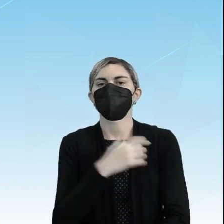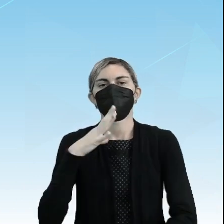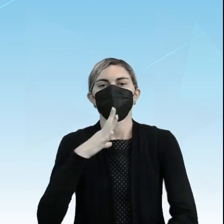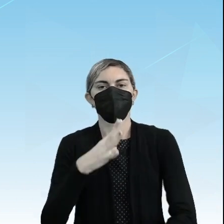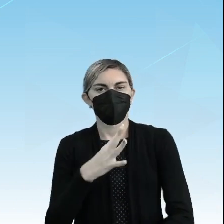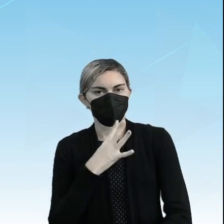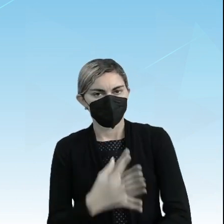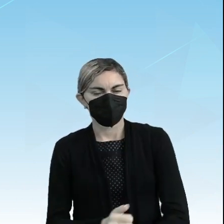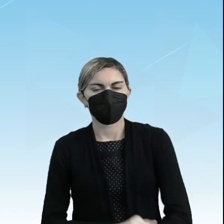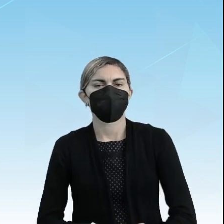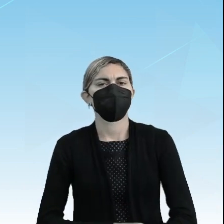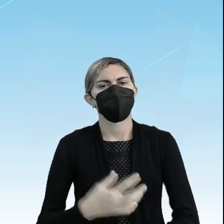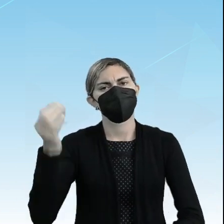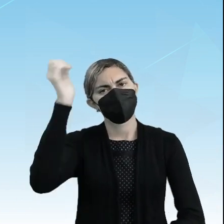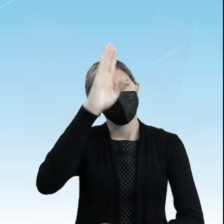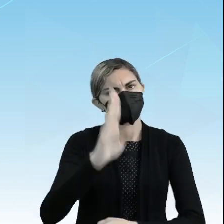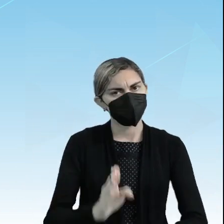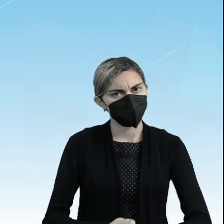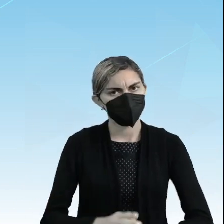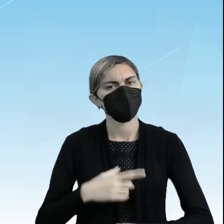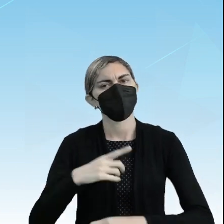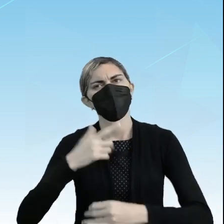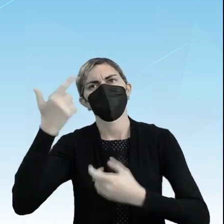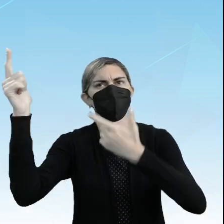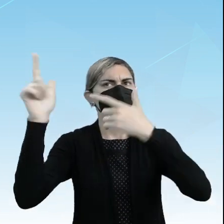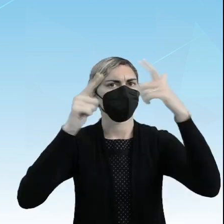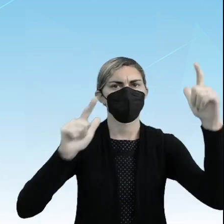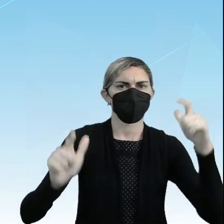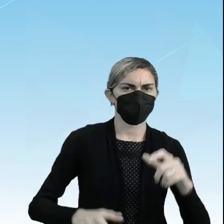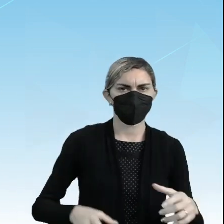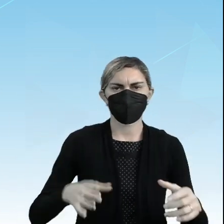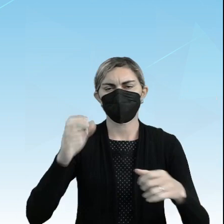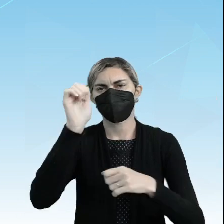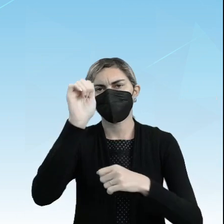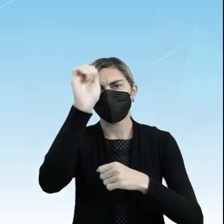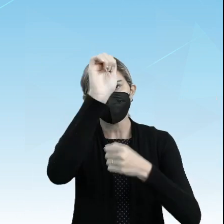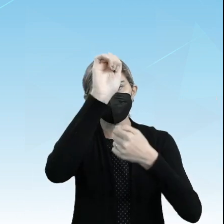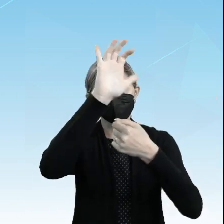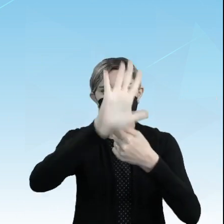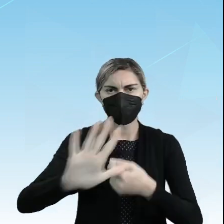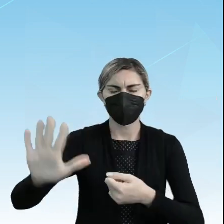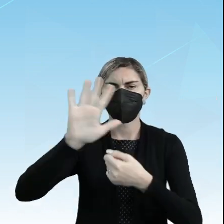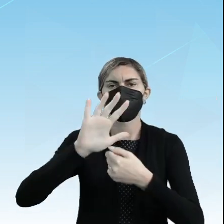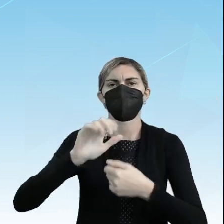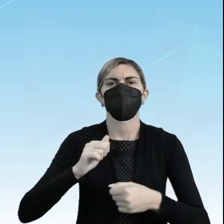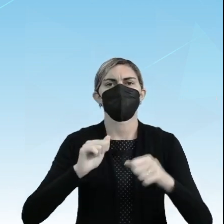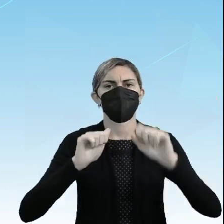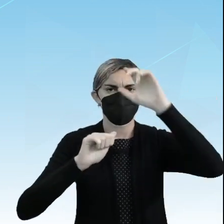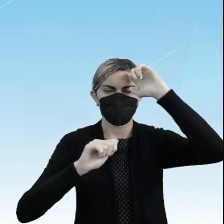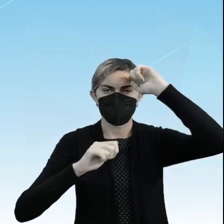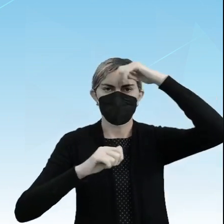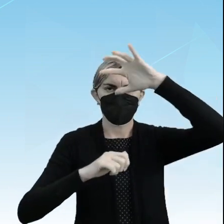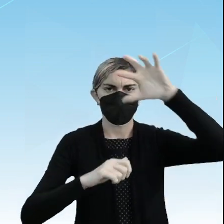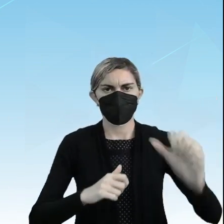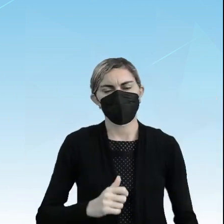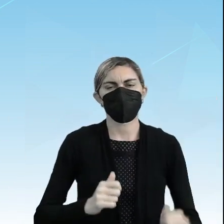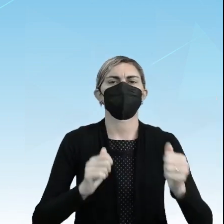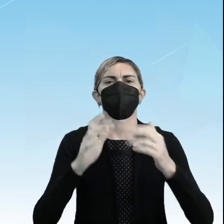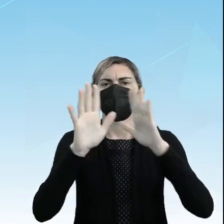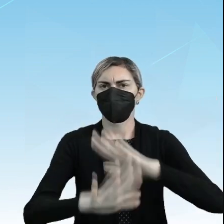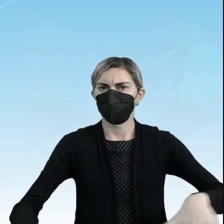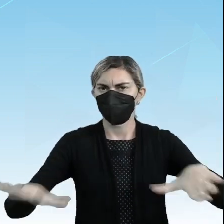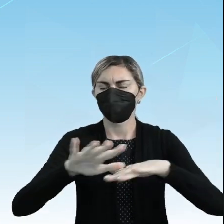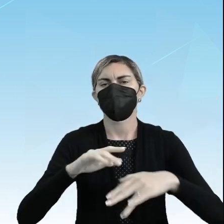conhecer a situação do Brasil e dos demais países da América Latina e da África, assim como uma grande